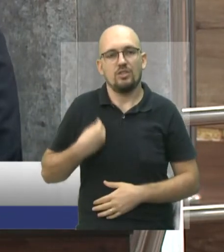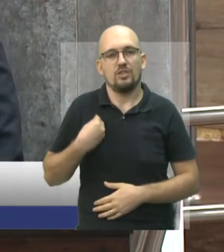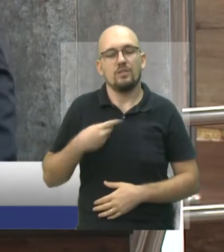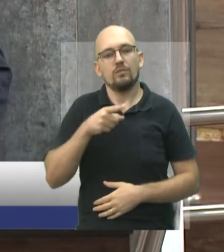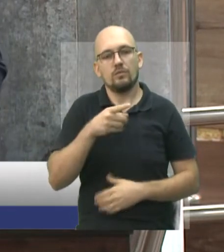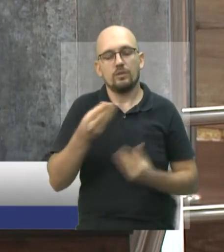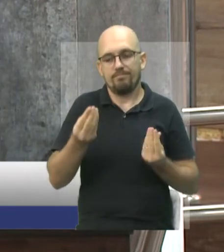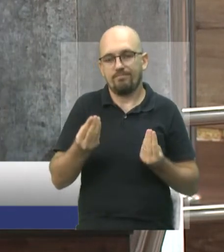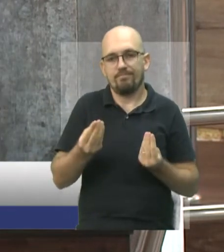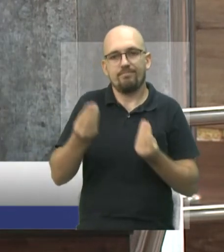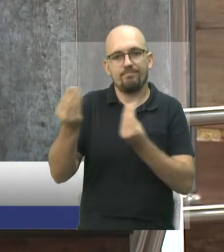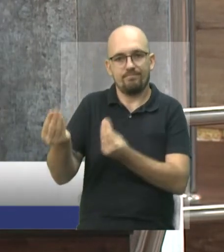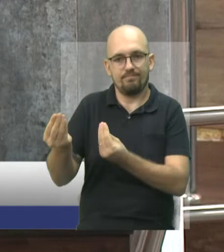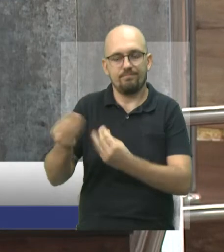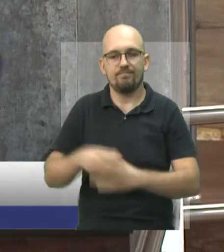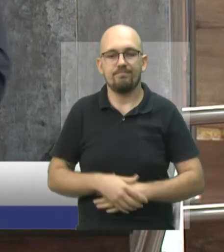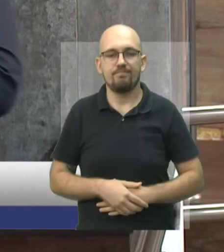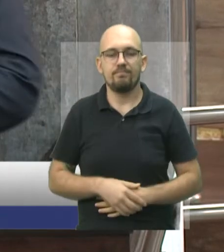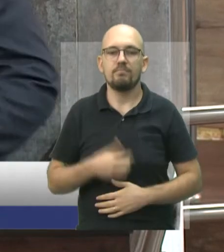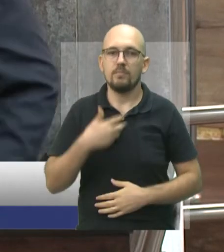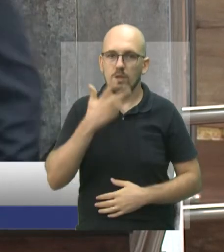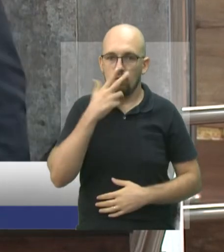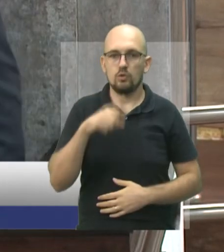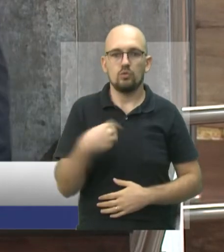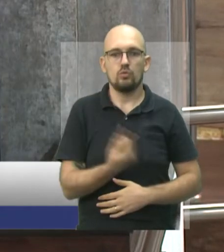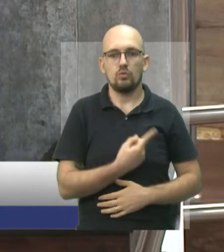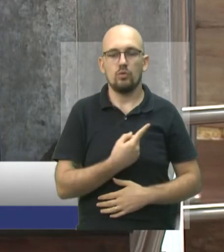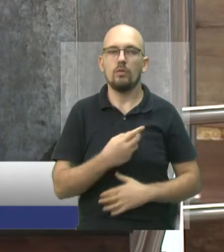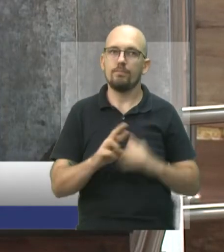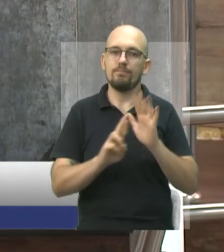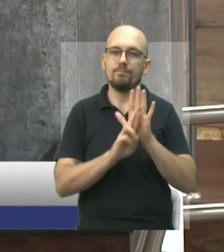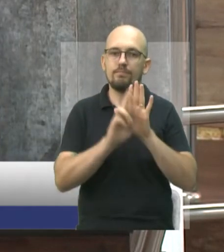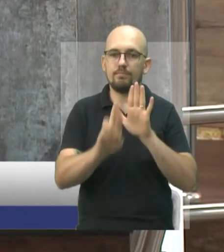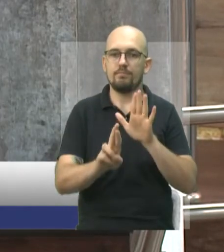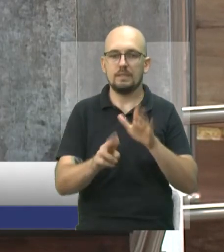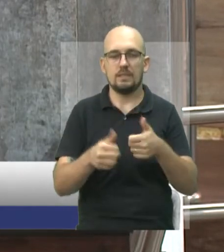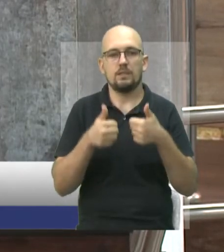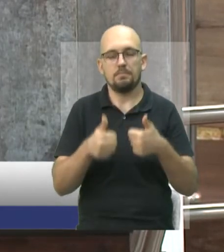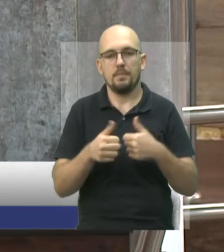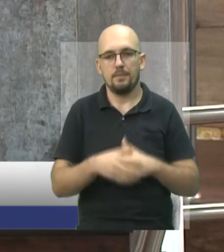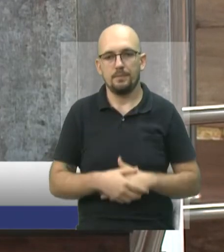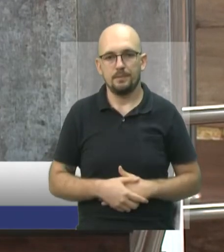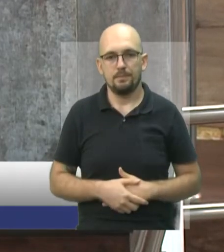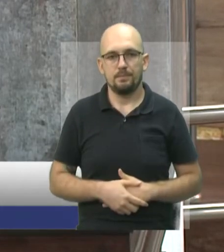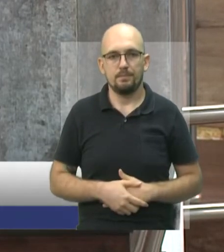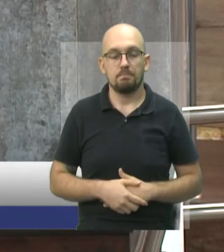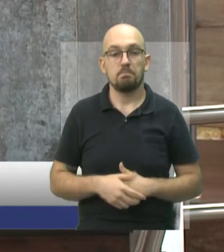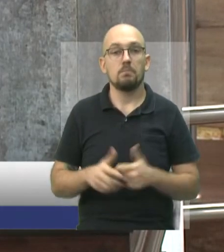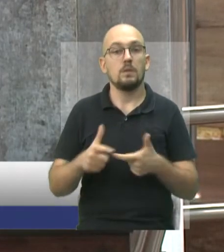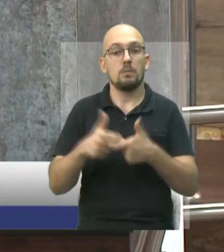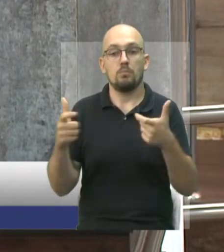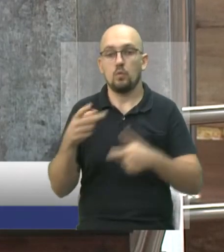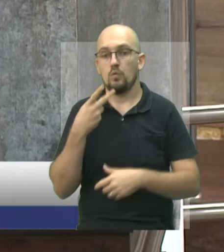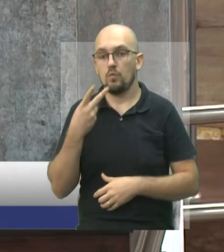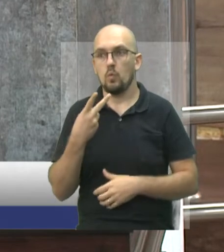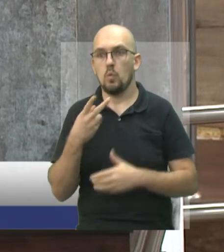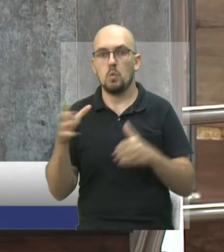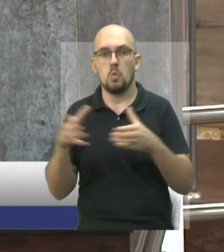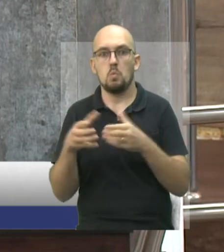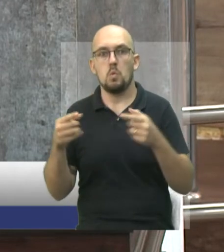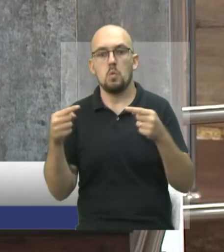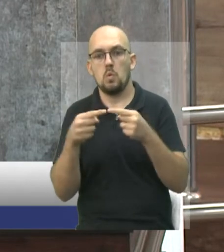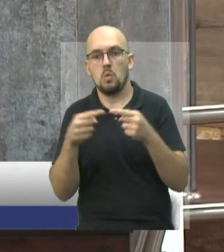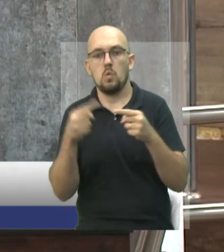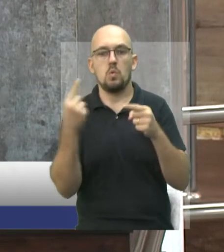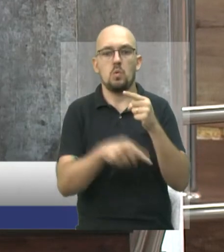o governo. Então, eu acho que nós estamos bem representados aqui. A maioria falou sobre situação, oposição, também acho que